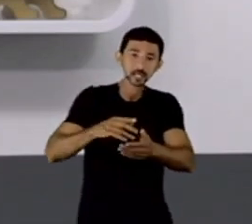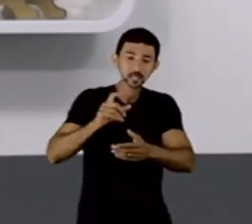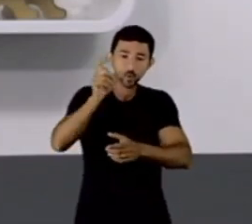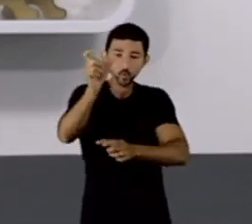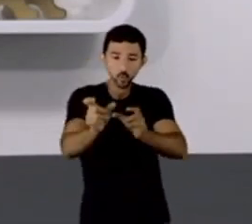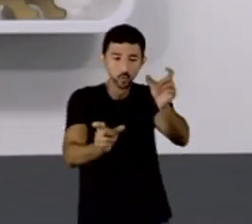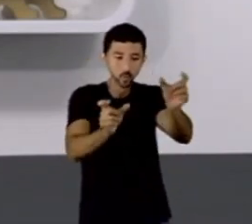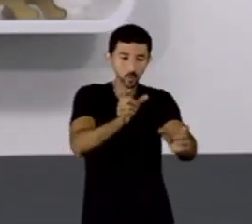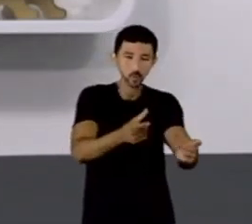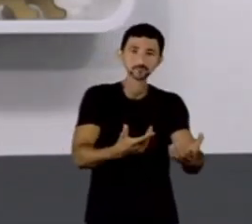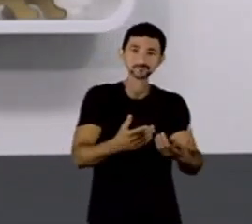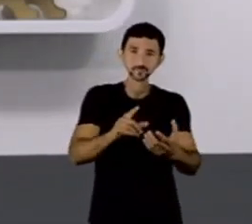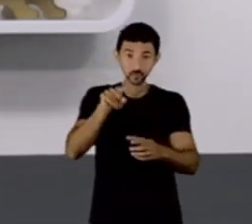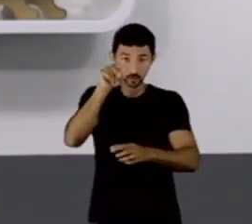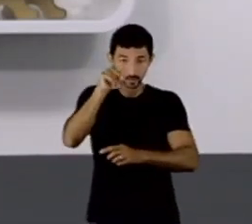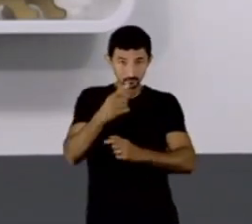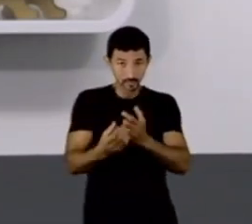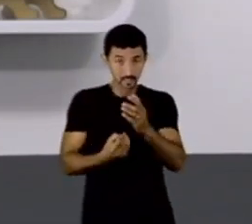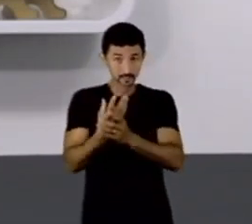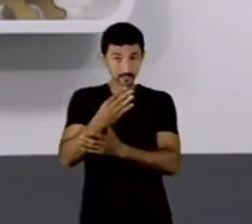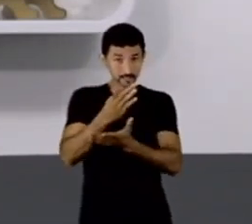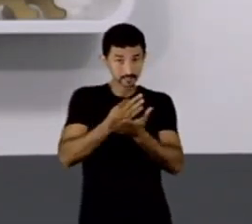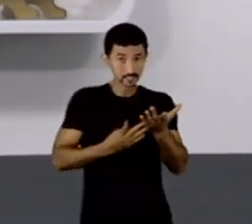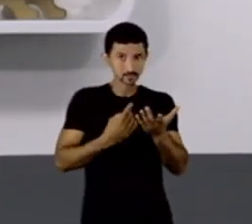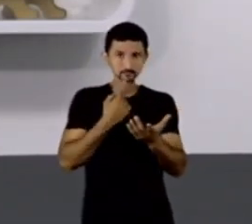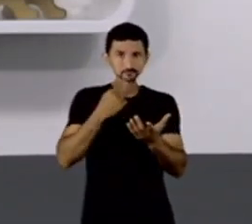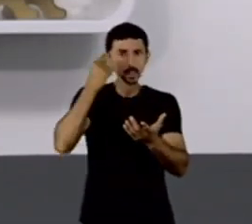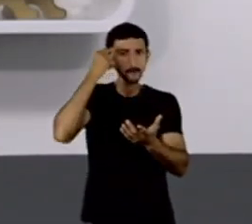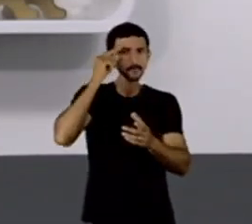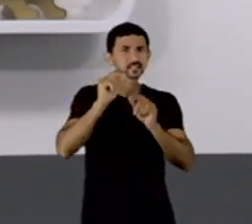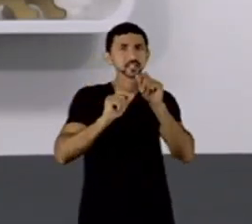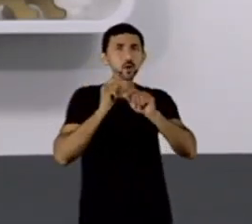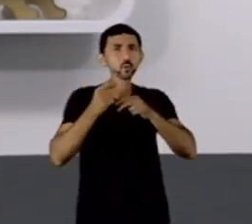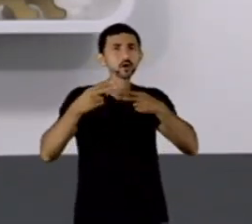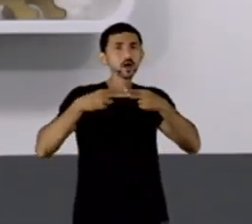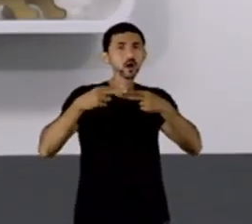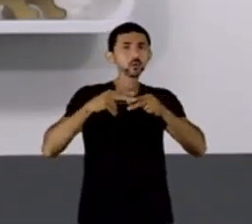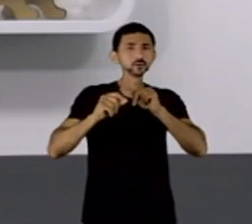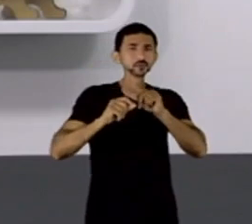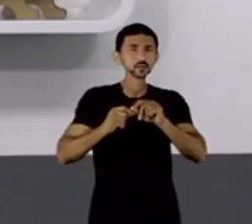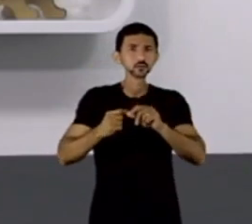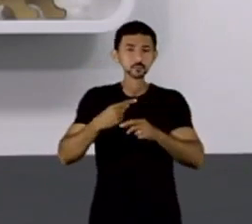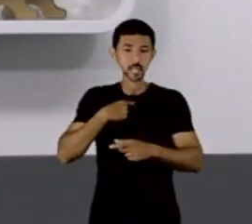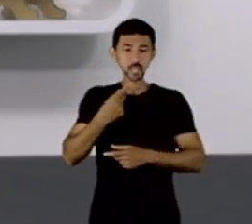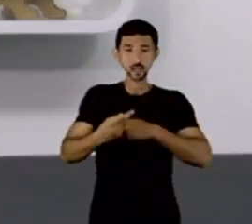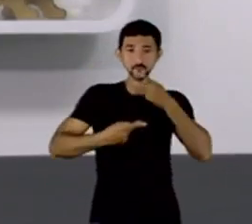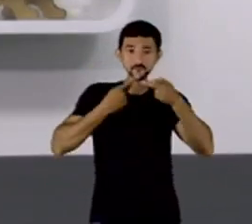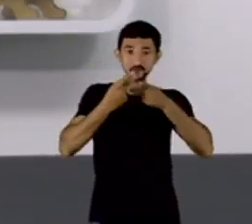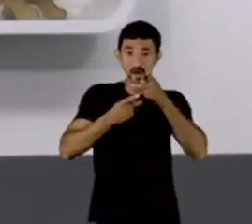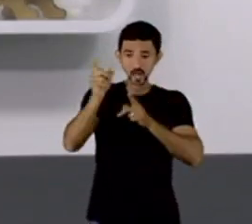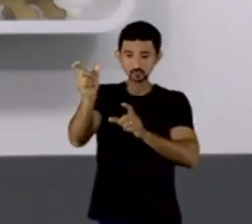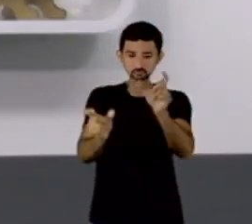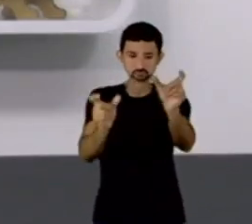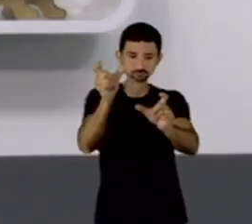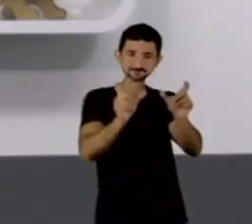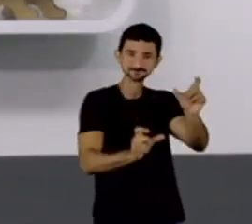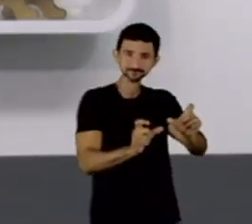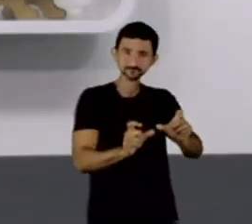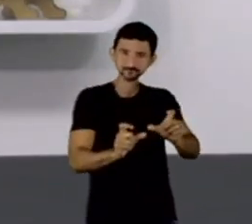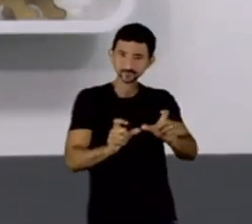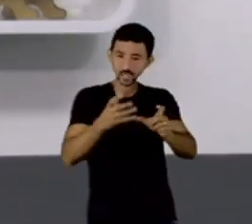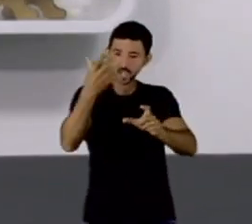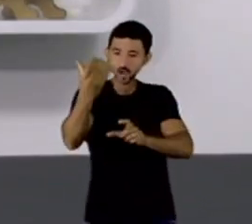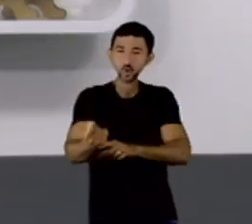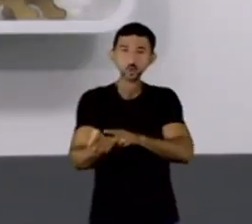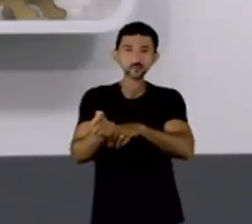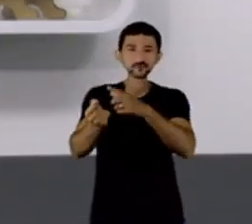quando você estiver construindo o seu texto, você tem que pensar o que eu estou usando para eu falar com a outra pessoa e tentar